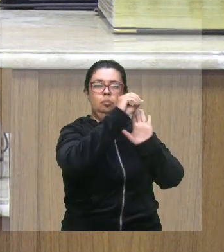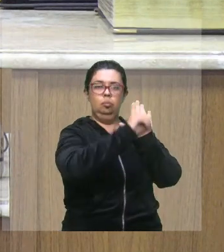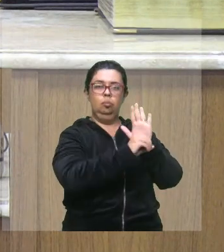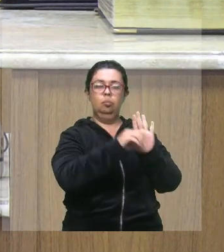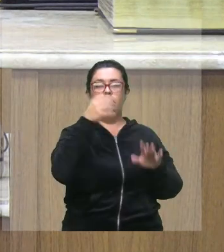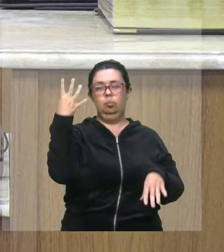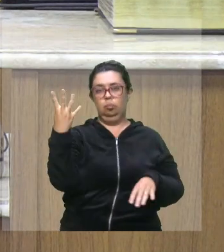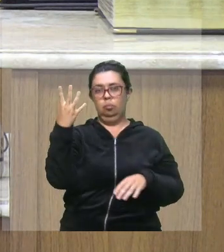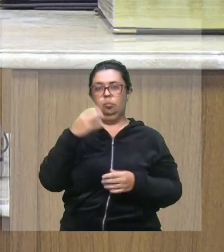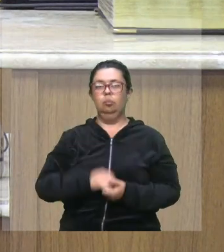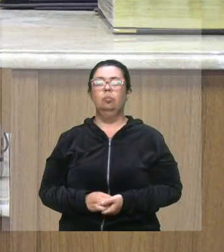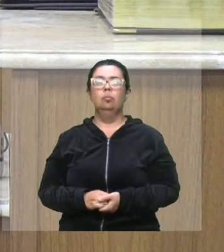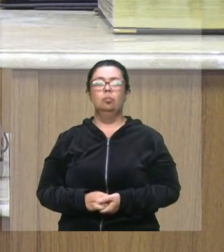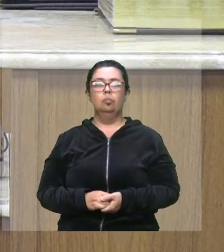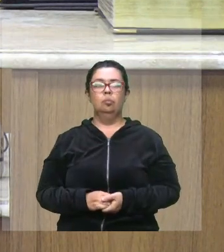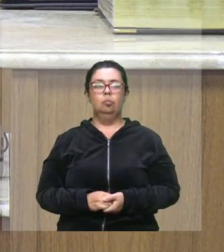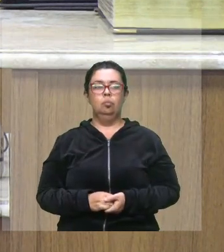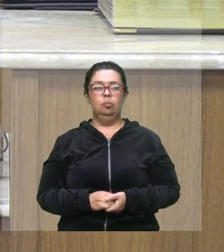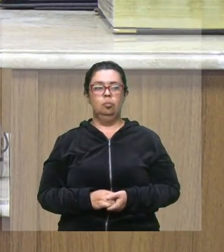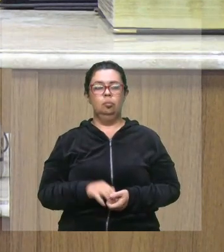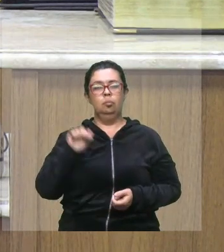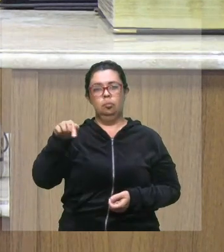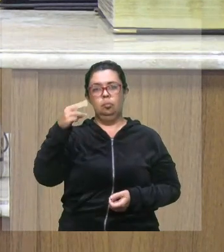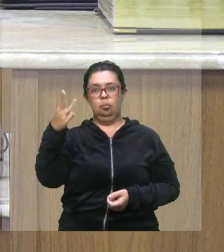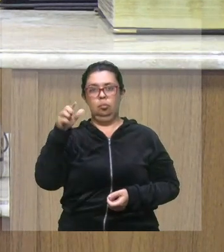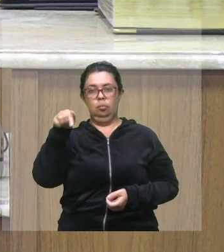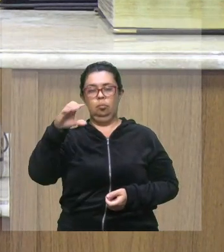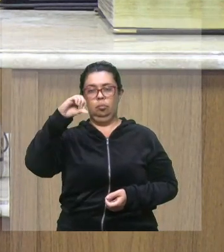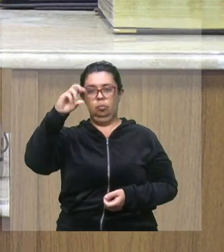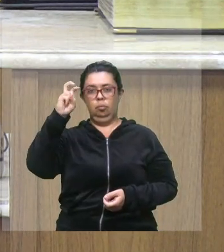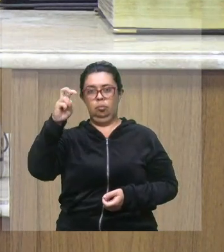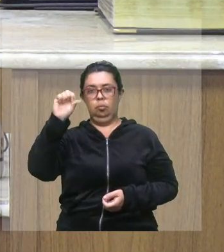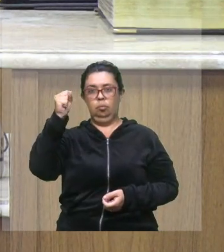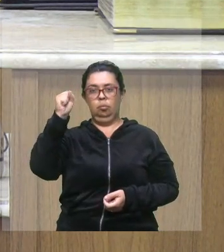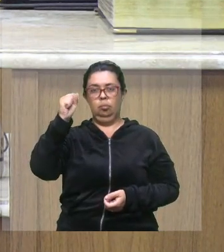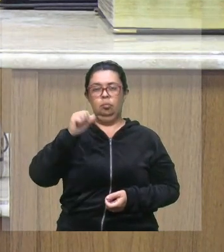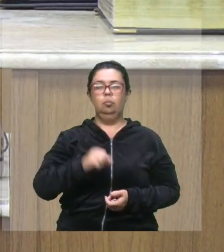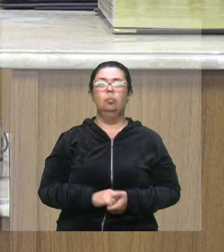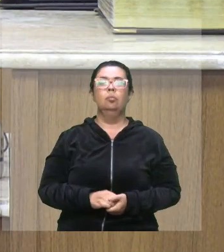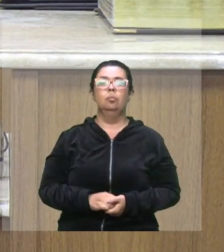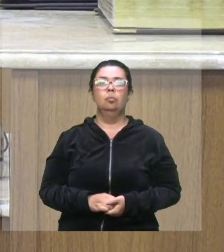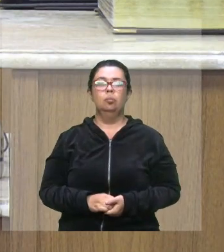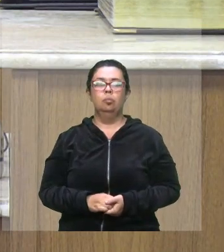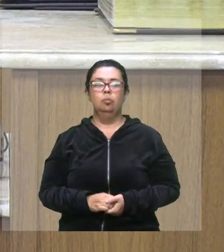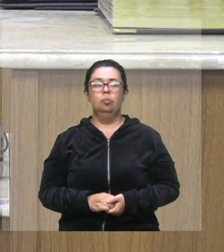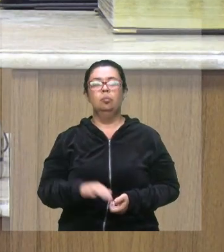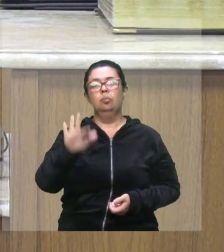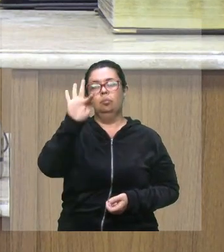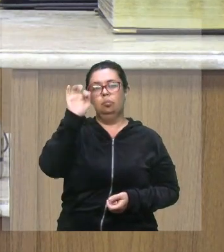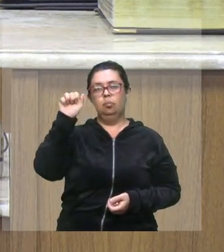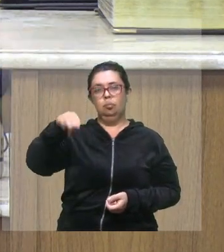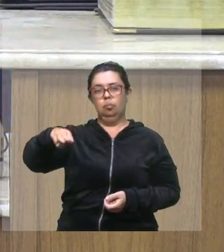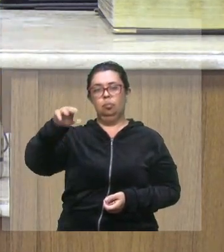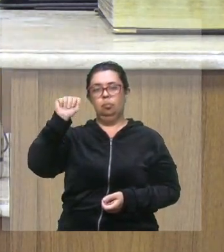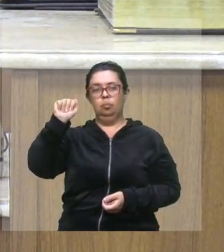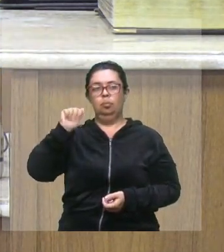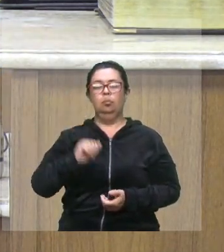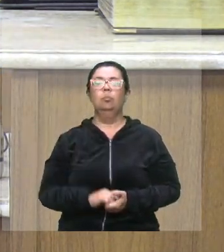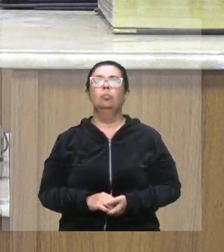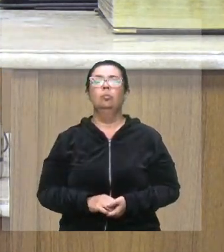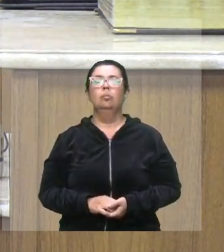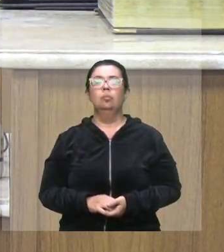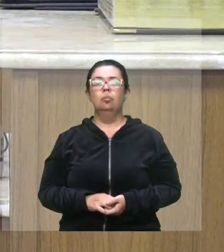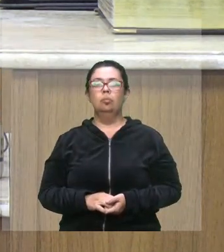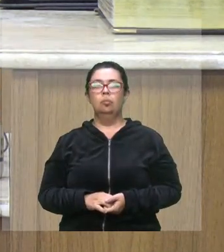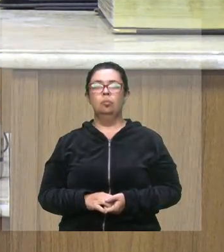4.3.958/2024, da FEMA, Fundação Educacional do Município de